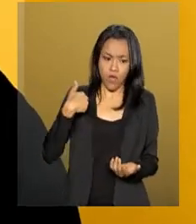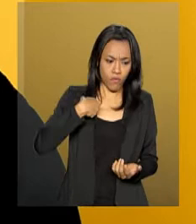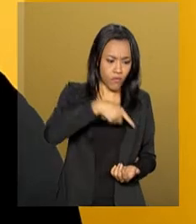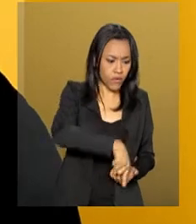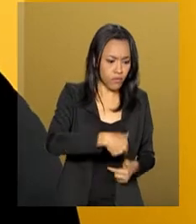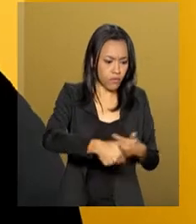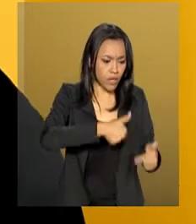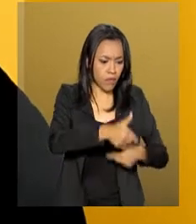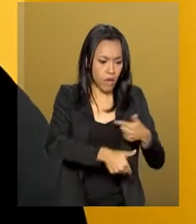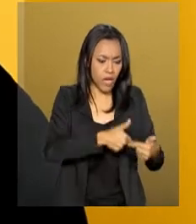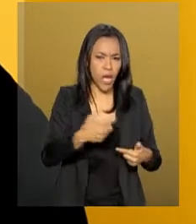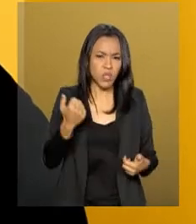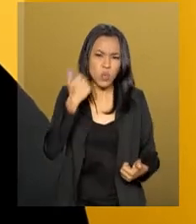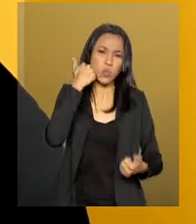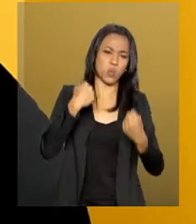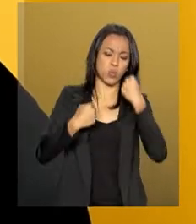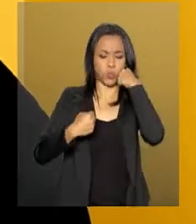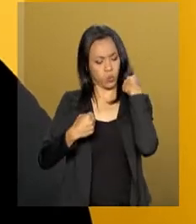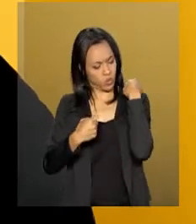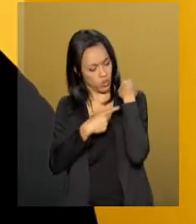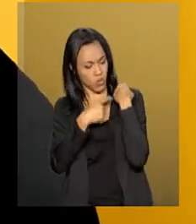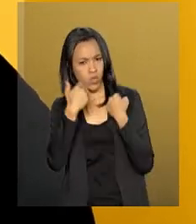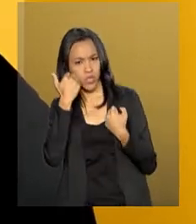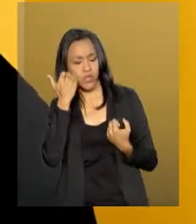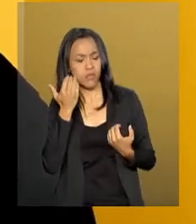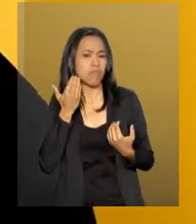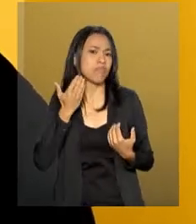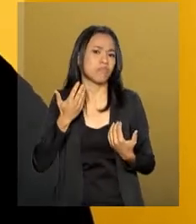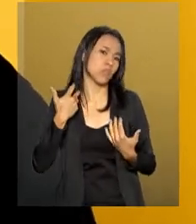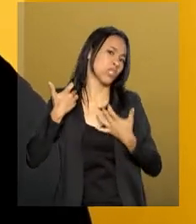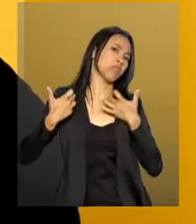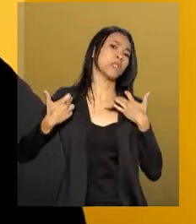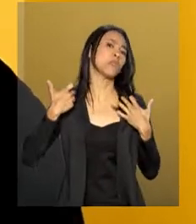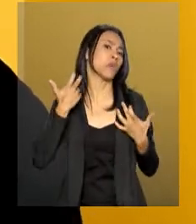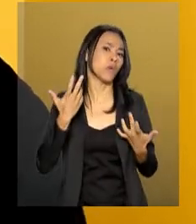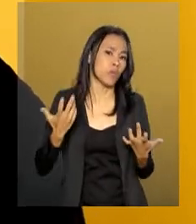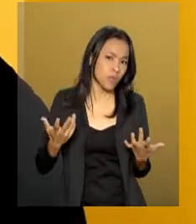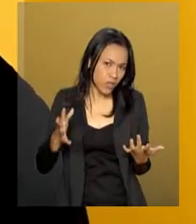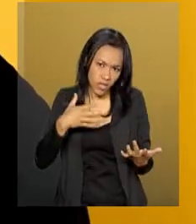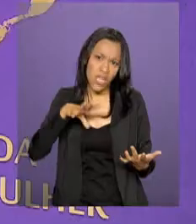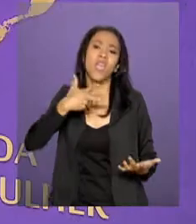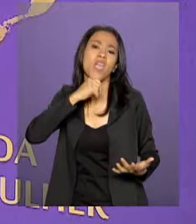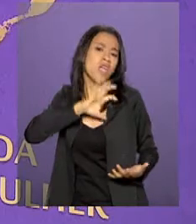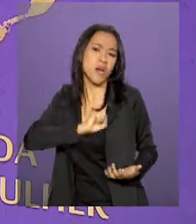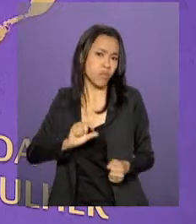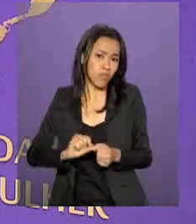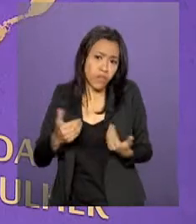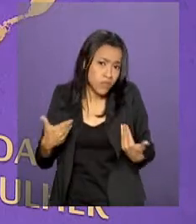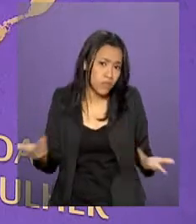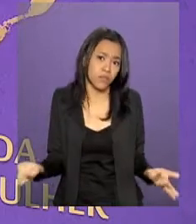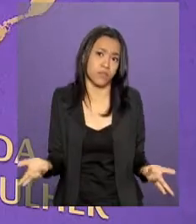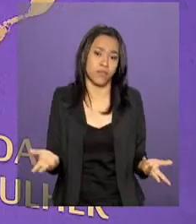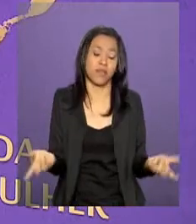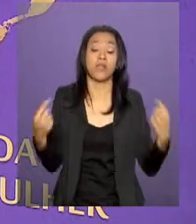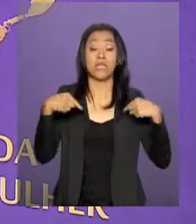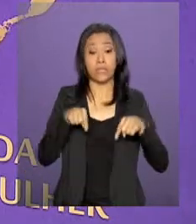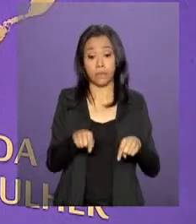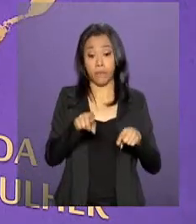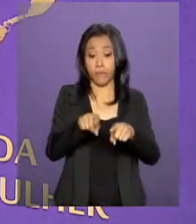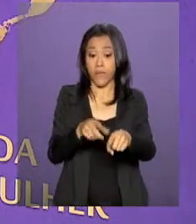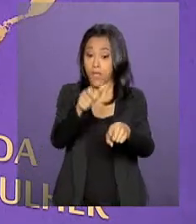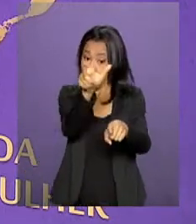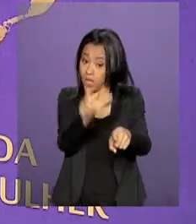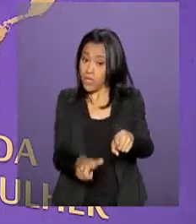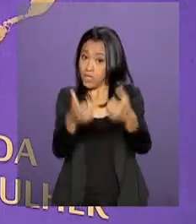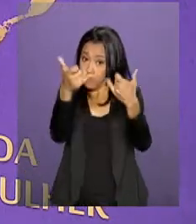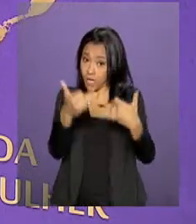toda roxa, cheia de hematomas. E eu pensei, digo, não, quem ama não faz isso. De acordo com organismos de